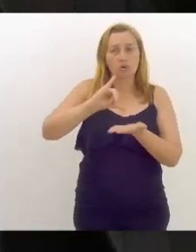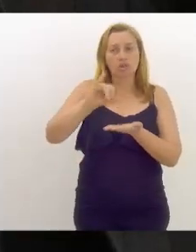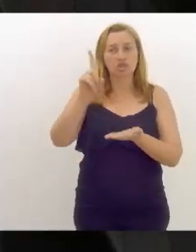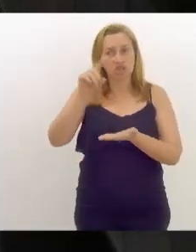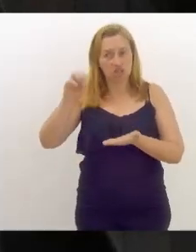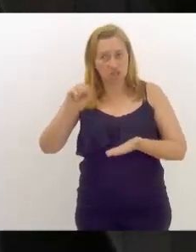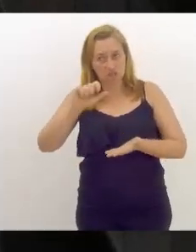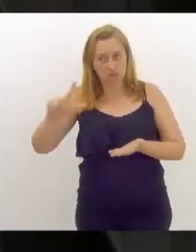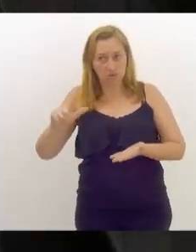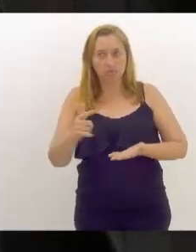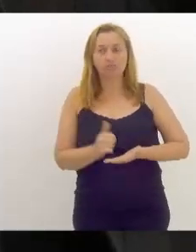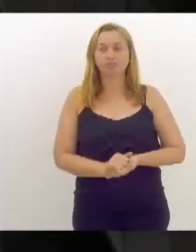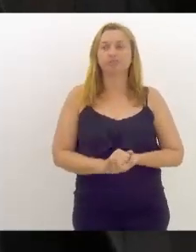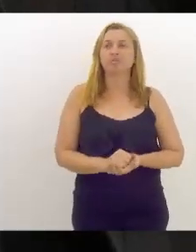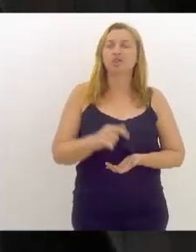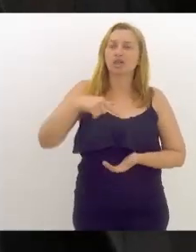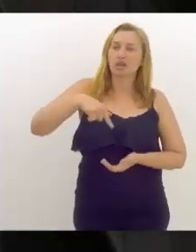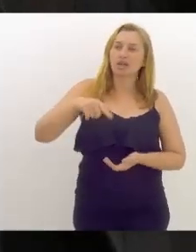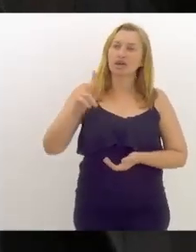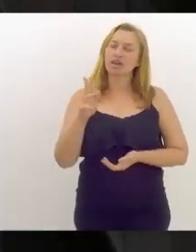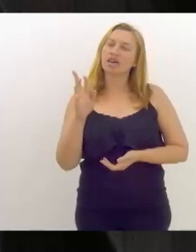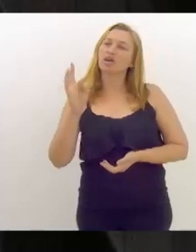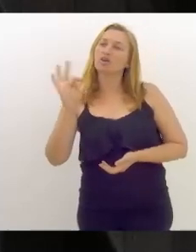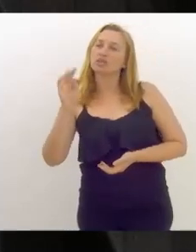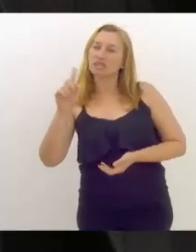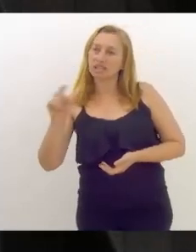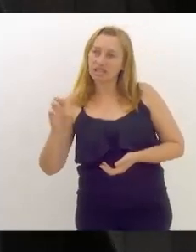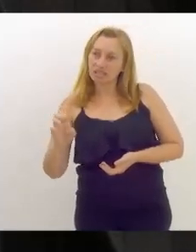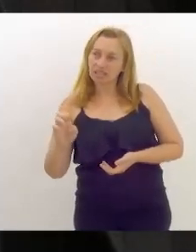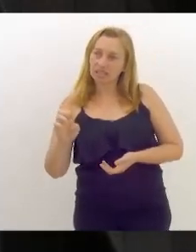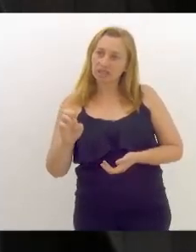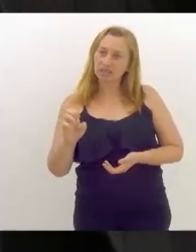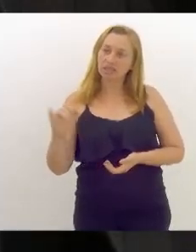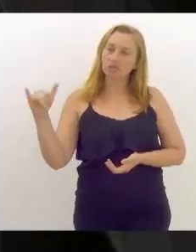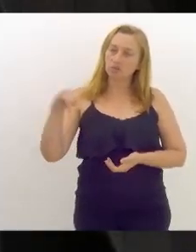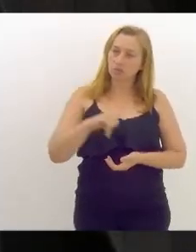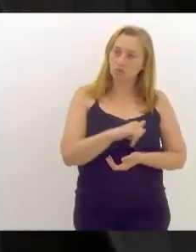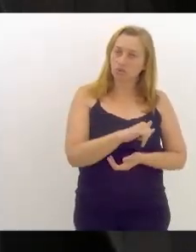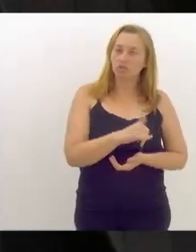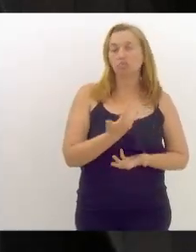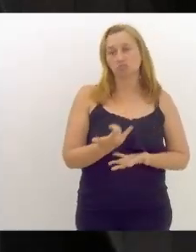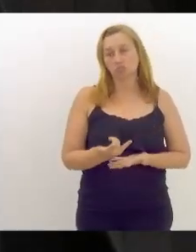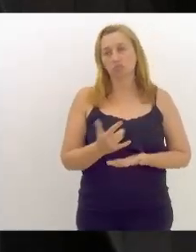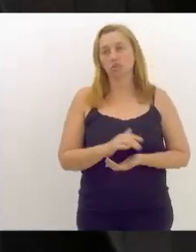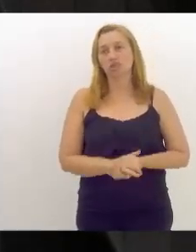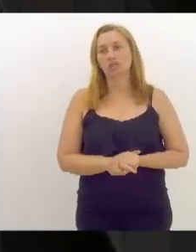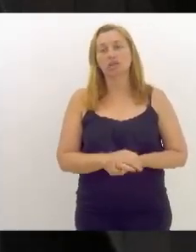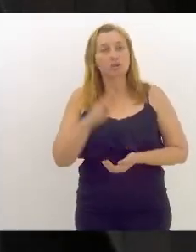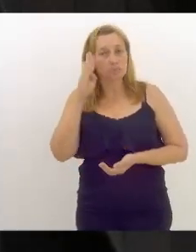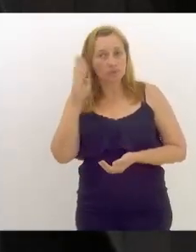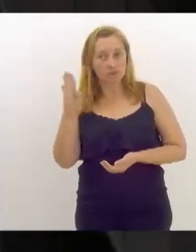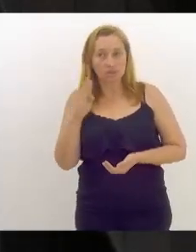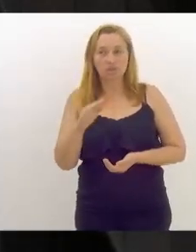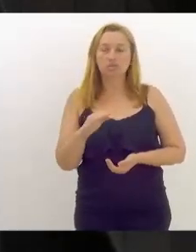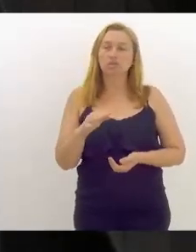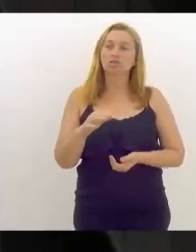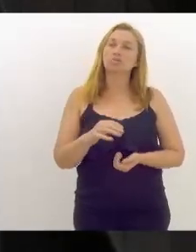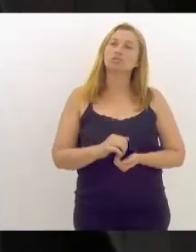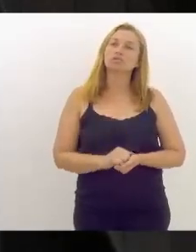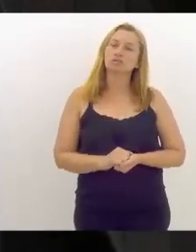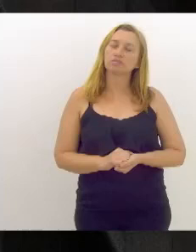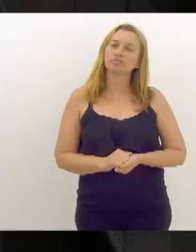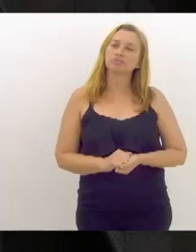essencial? QAV é querosene de aviação. QAV é essencial, porque ele viabiliza o